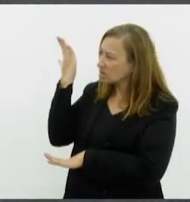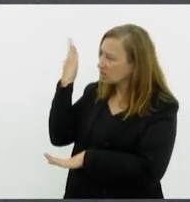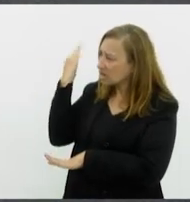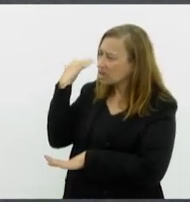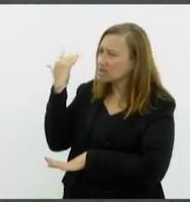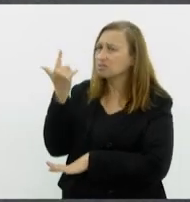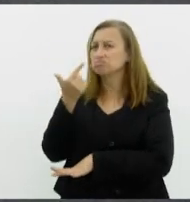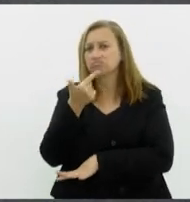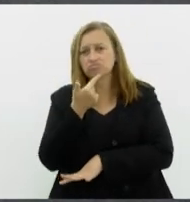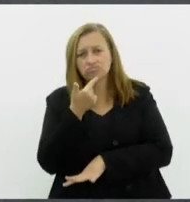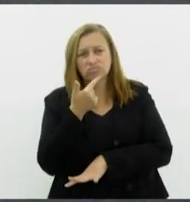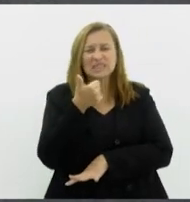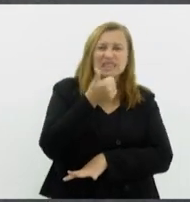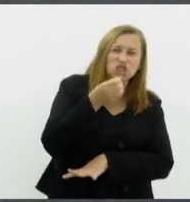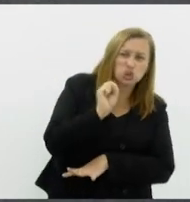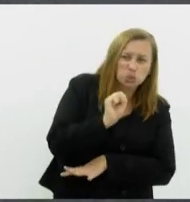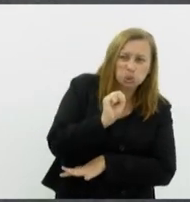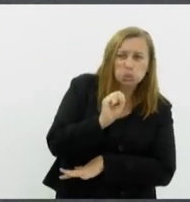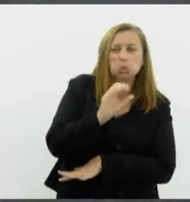talvez 18,